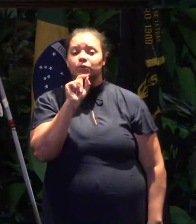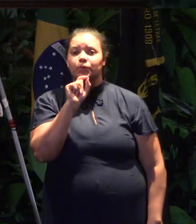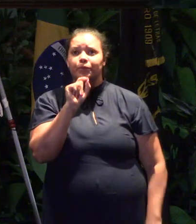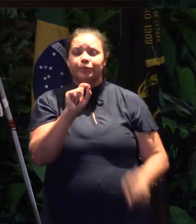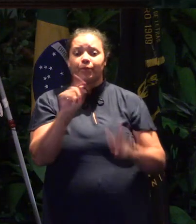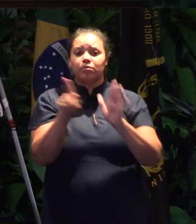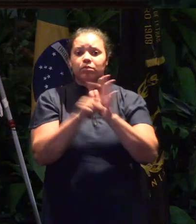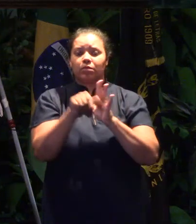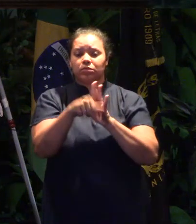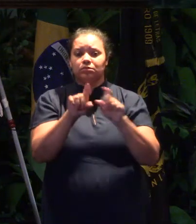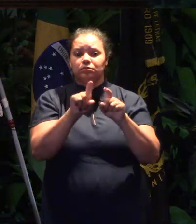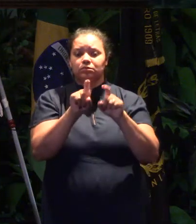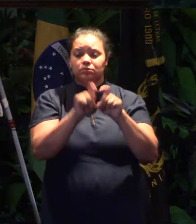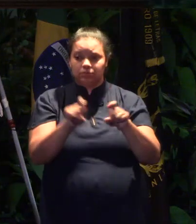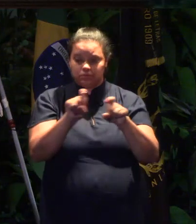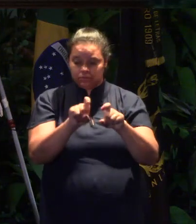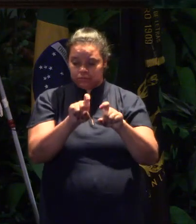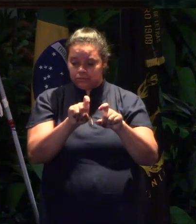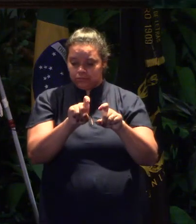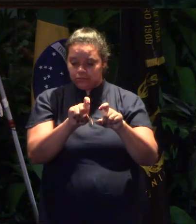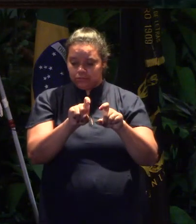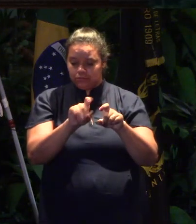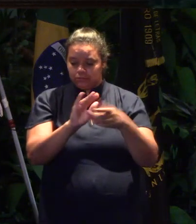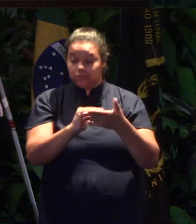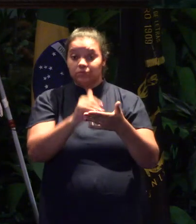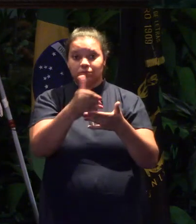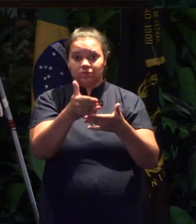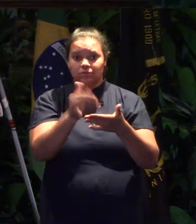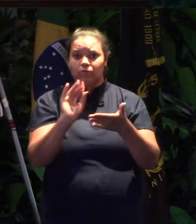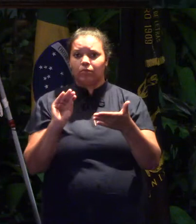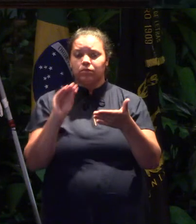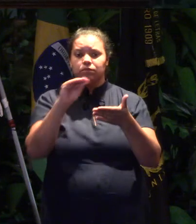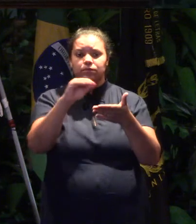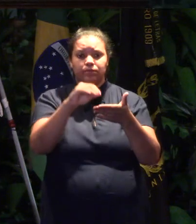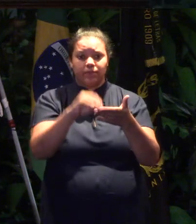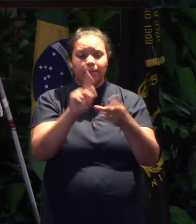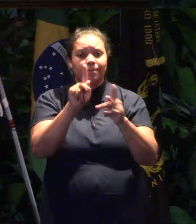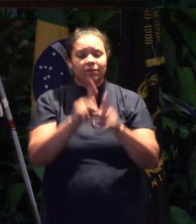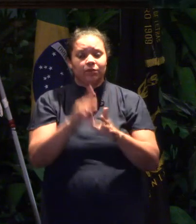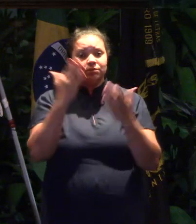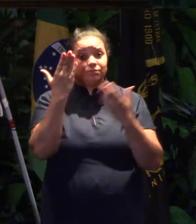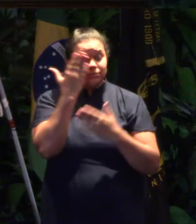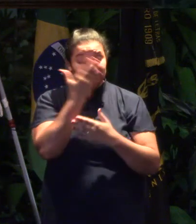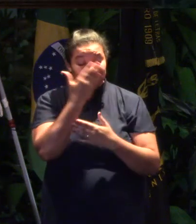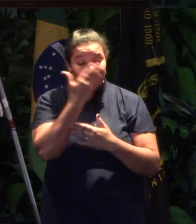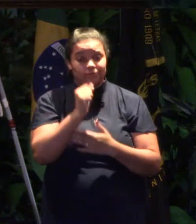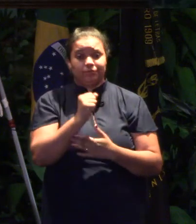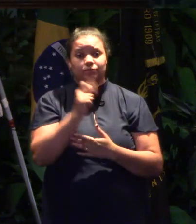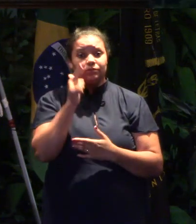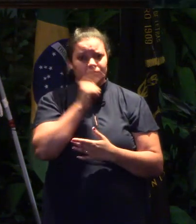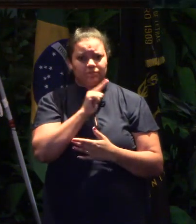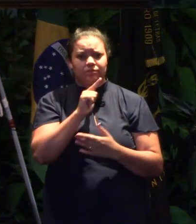né, que permite que a gente, a pessoa com deficiência visual, possa interagir normalmente